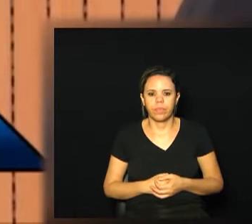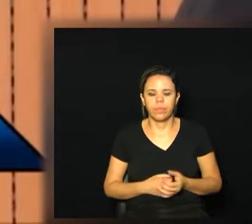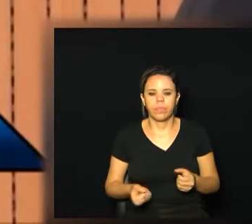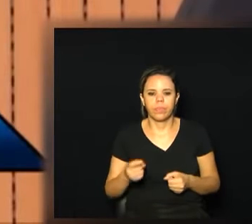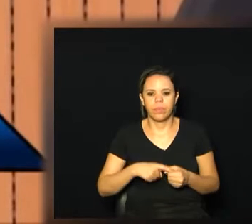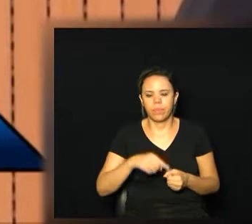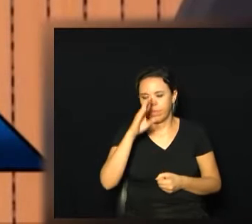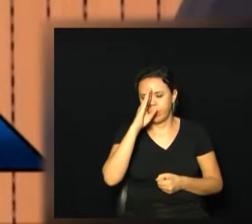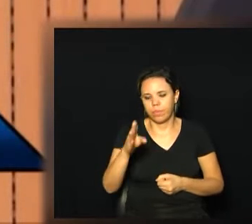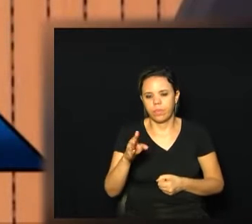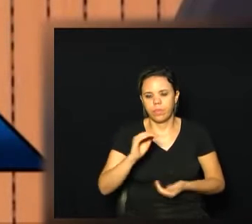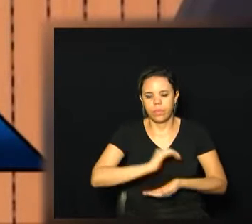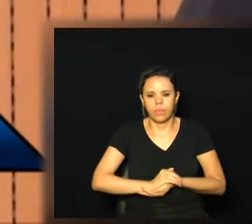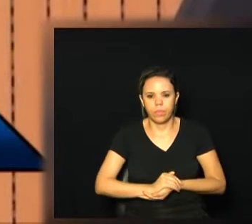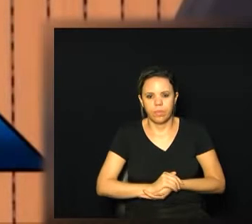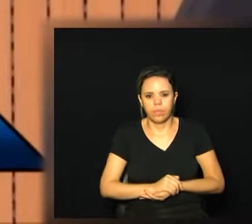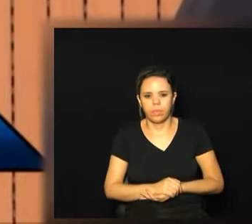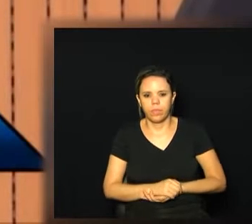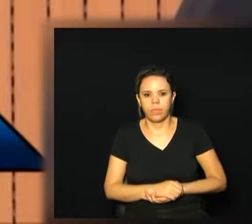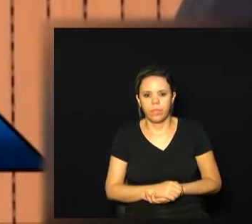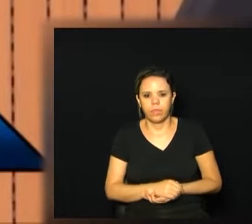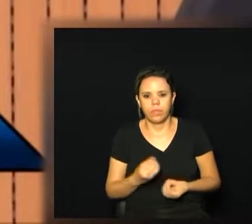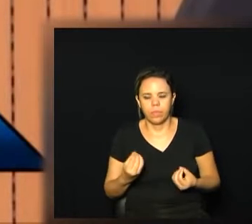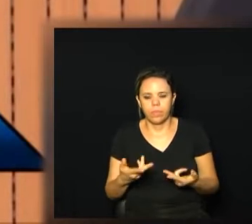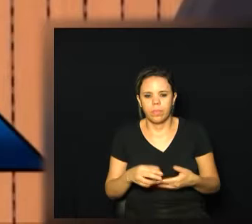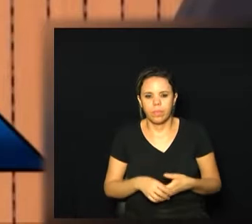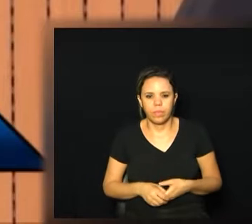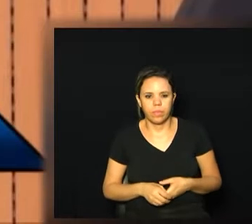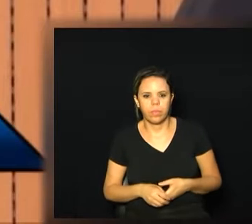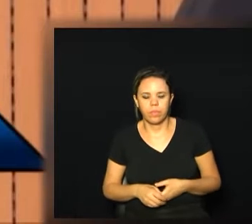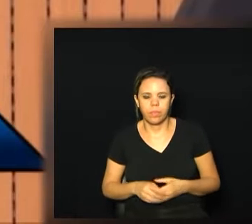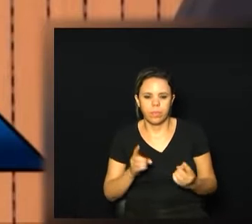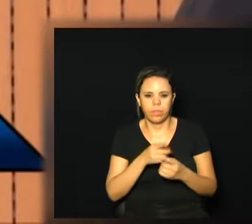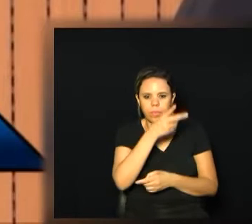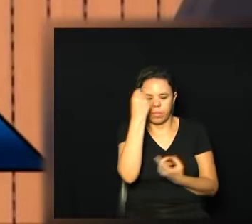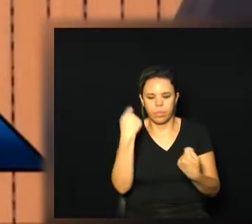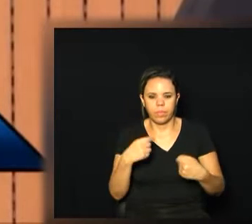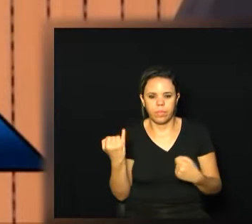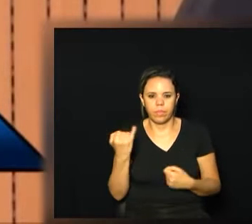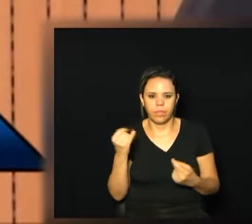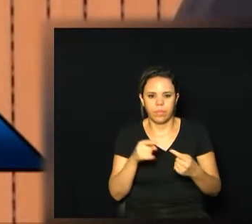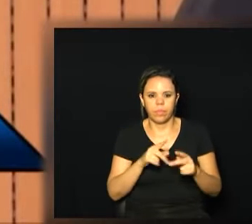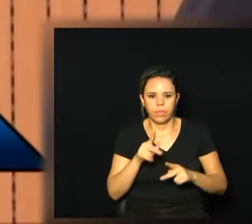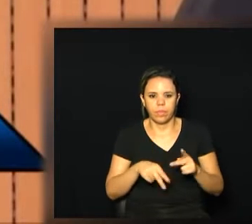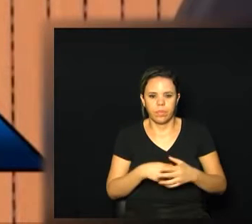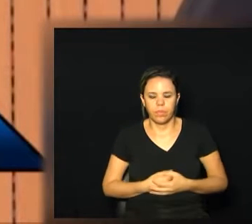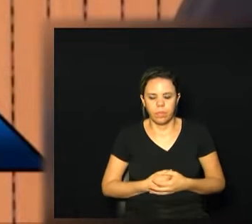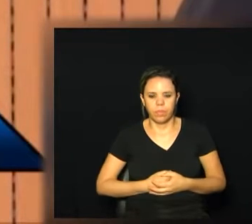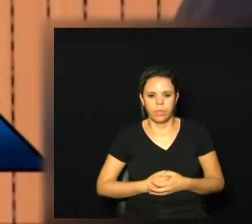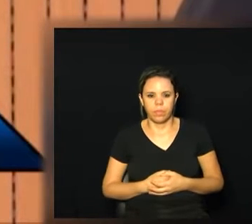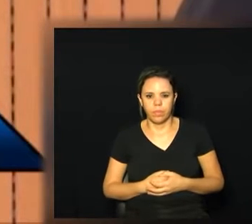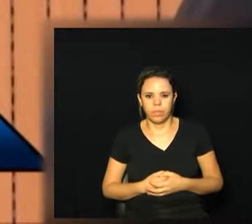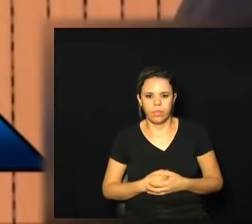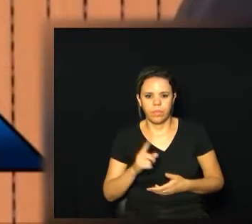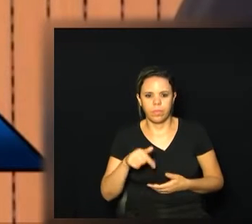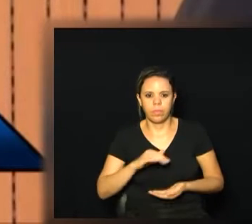restabelece principalmente o poupa-tempo ali, fornecendo os serviços públicos tão necessários para a população, que